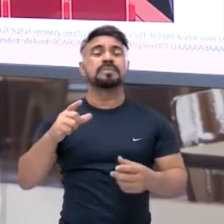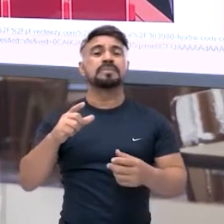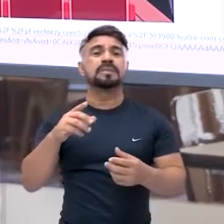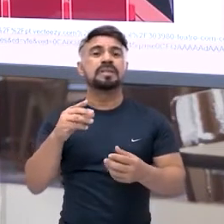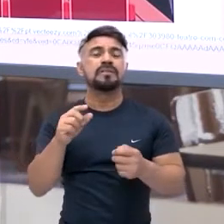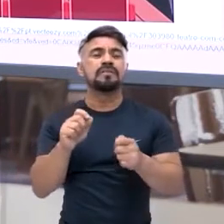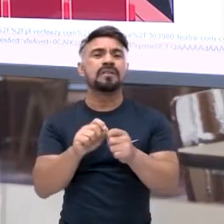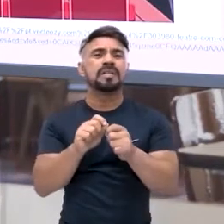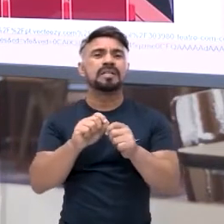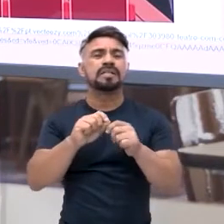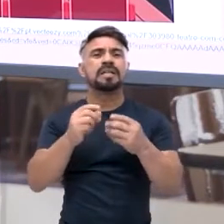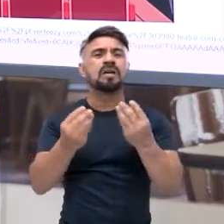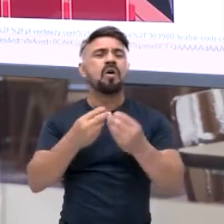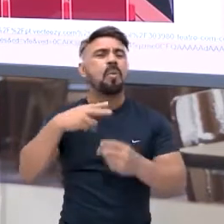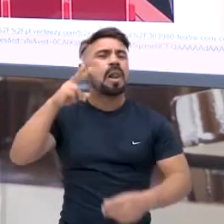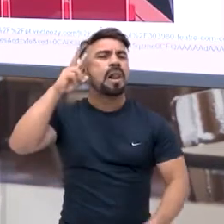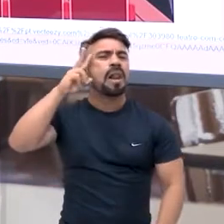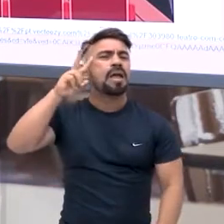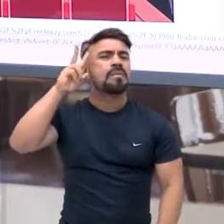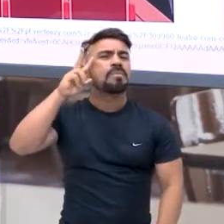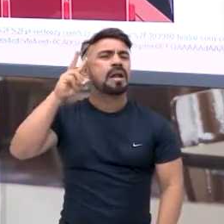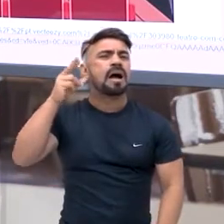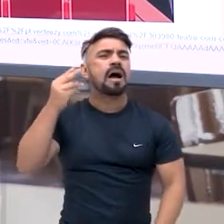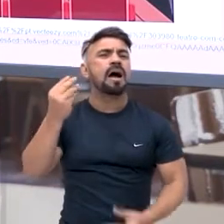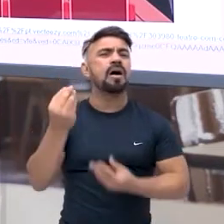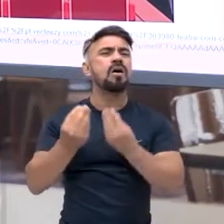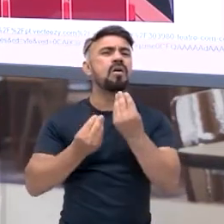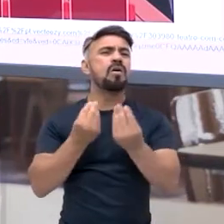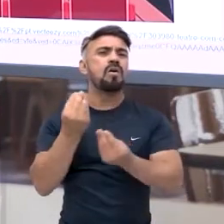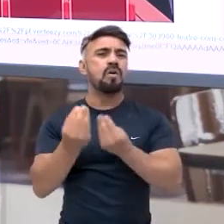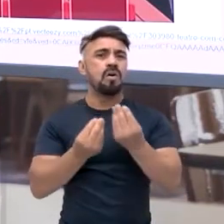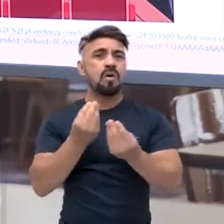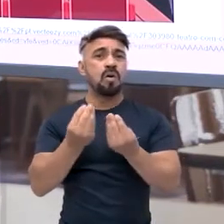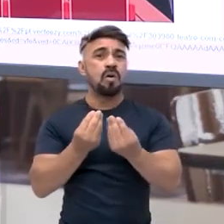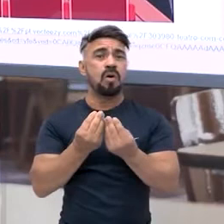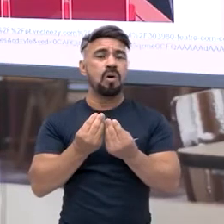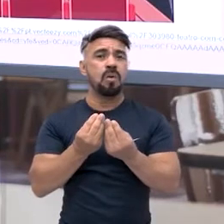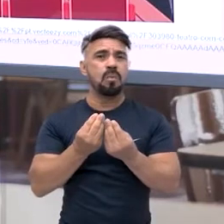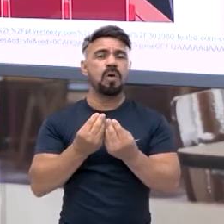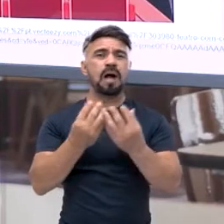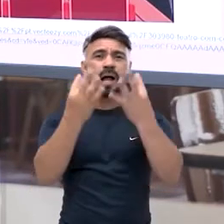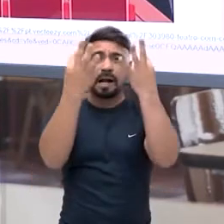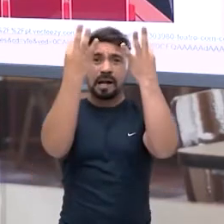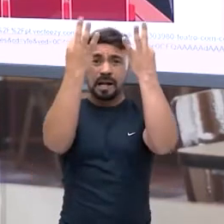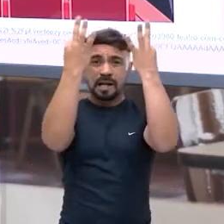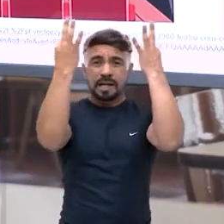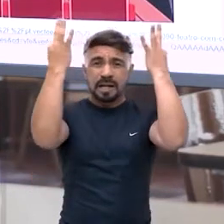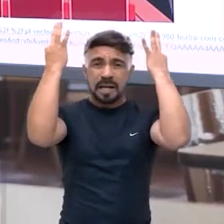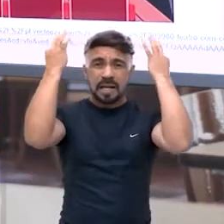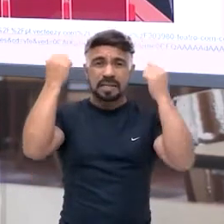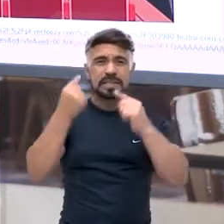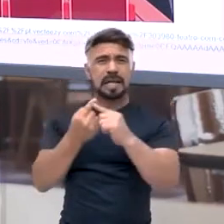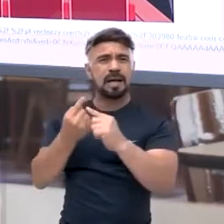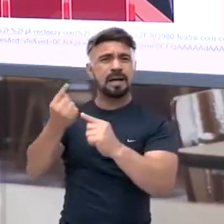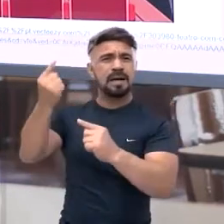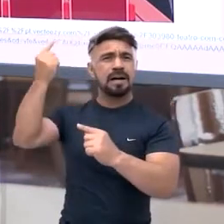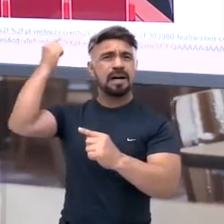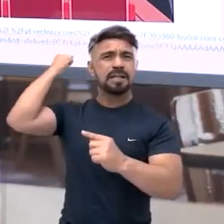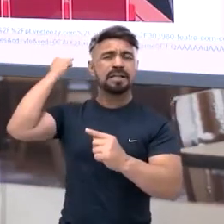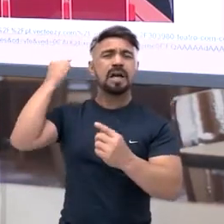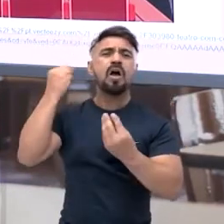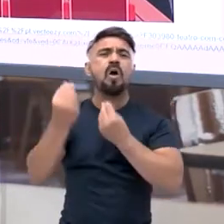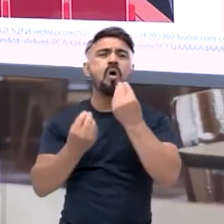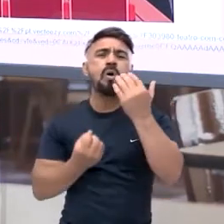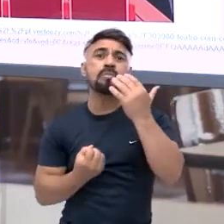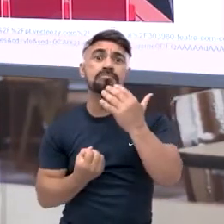nós vamos, na verdade, fazer um resgate de memória e vamos retornar à Grécia Antiga, justamente no